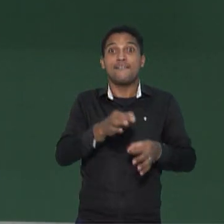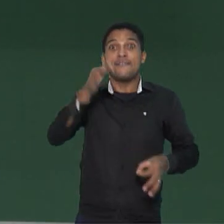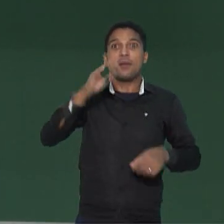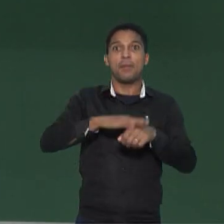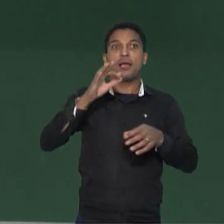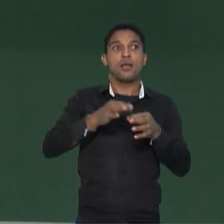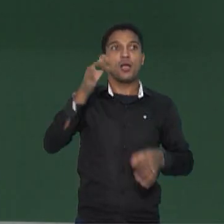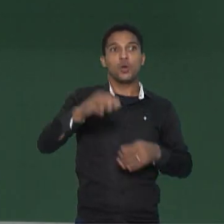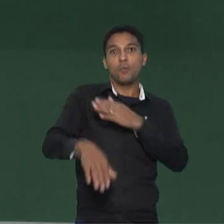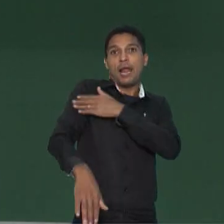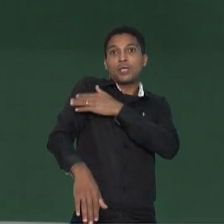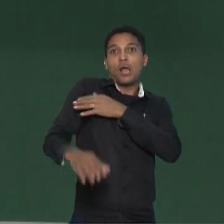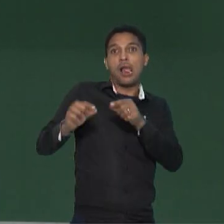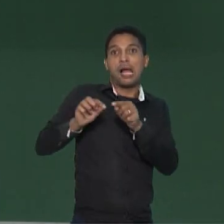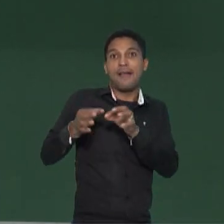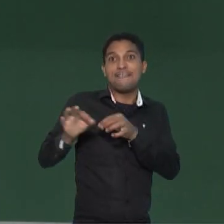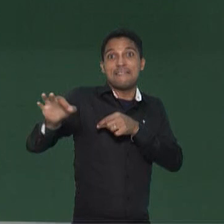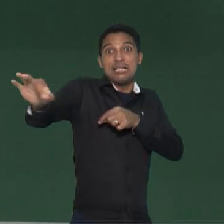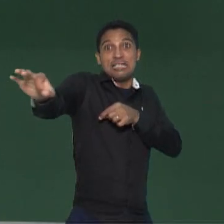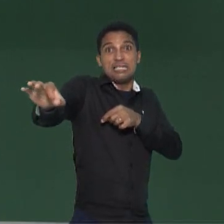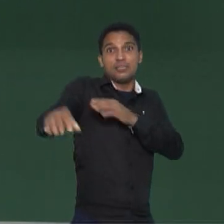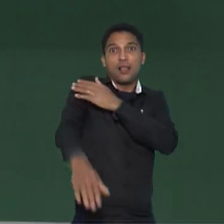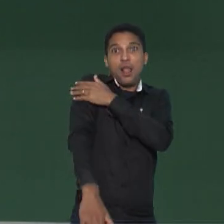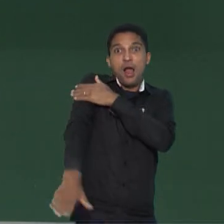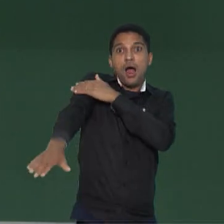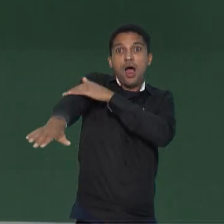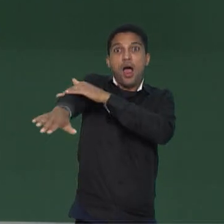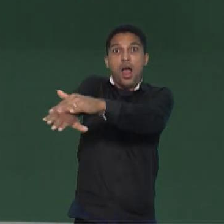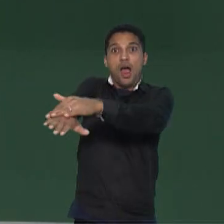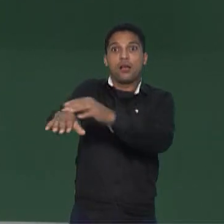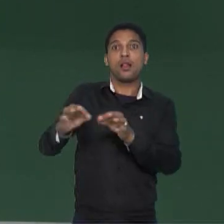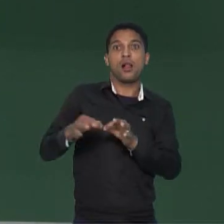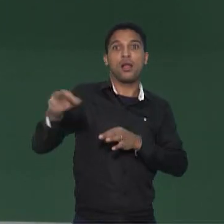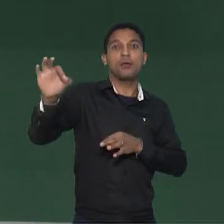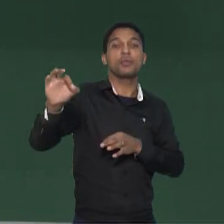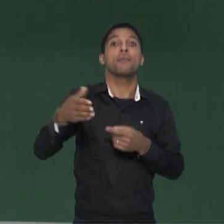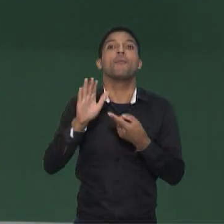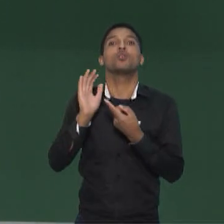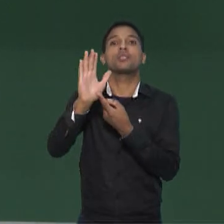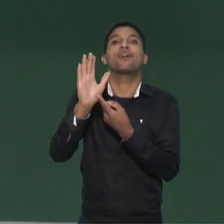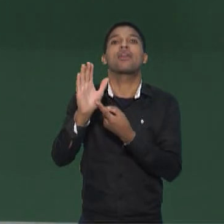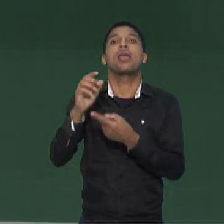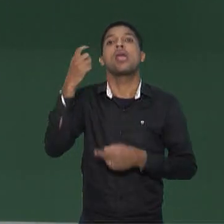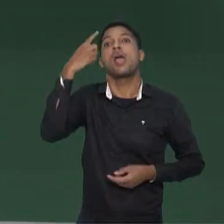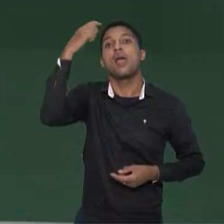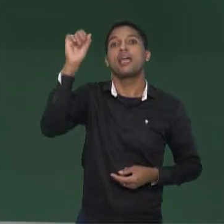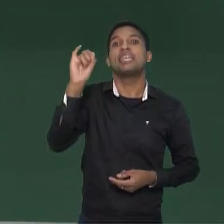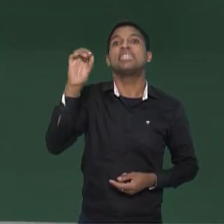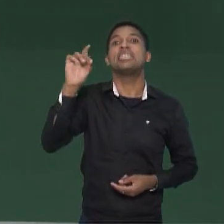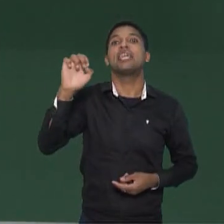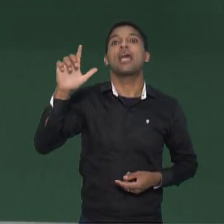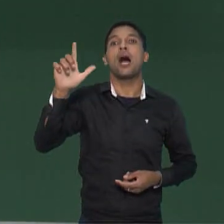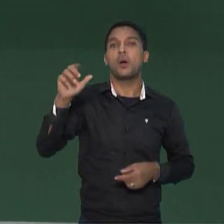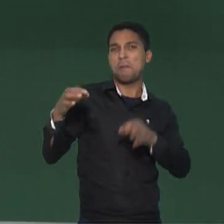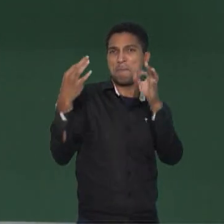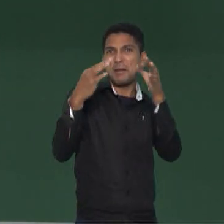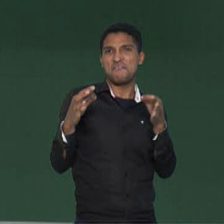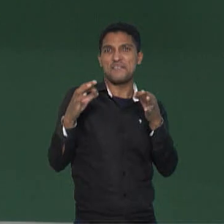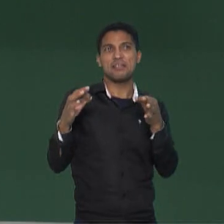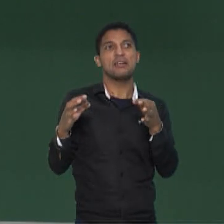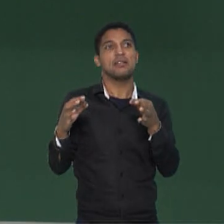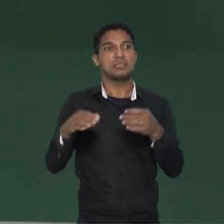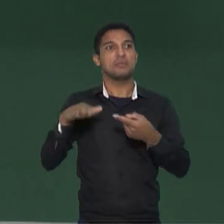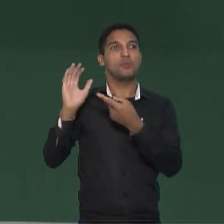o braço é muito comprido, a perna é muito curta, para chegar àquele ideal, né, da figura, aquele ideal. Né? Então a